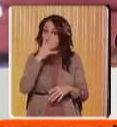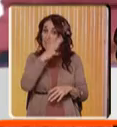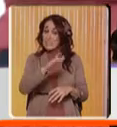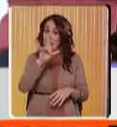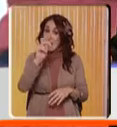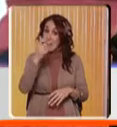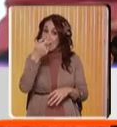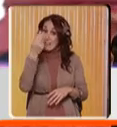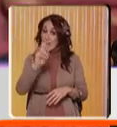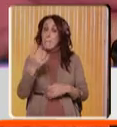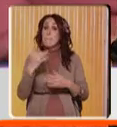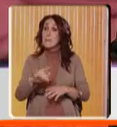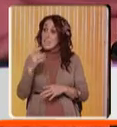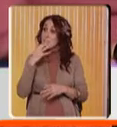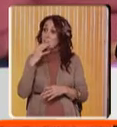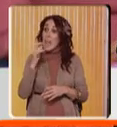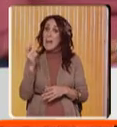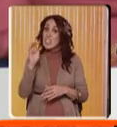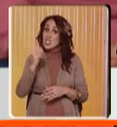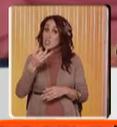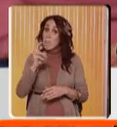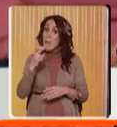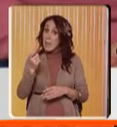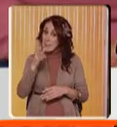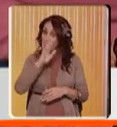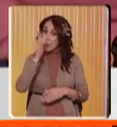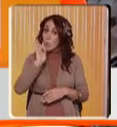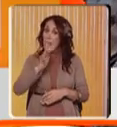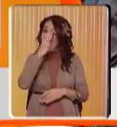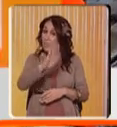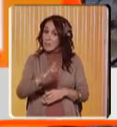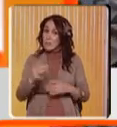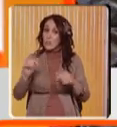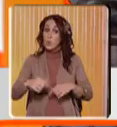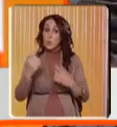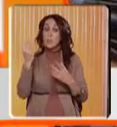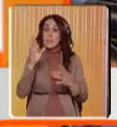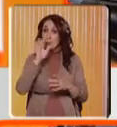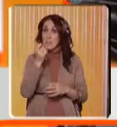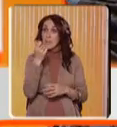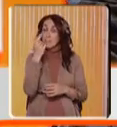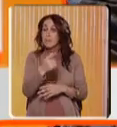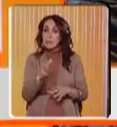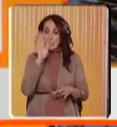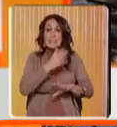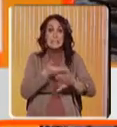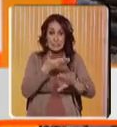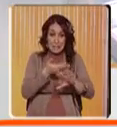Mas aqui estamos a falar em relação ao esperma. Ao esperma. Vamos todos testar hoje. Como é que se tiverem, testa? Se tiverem